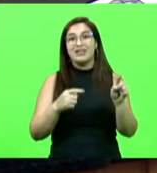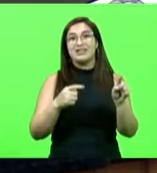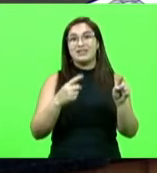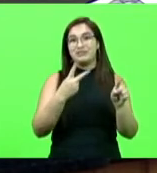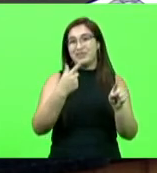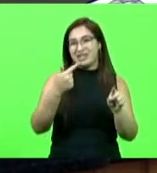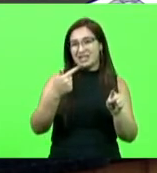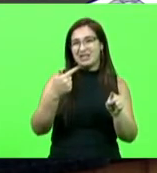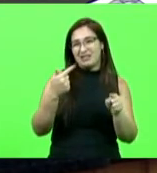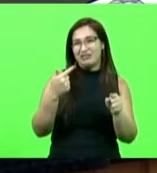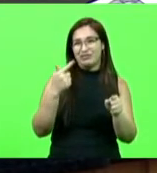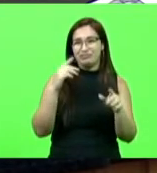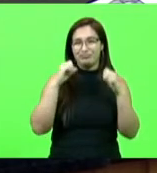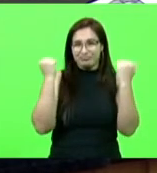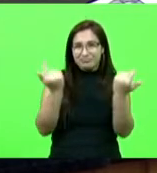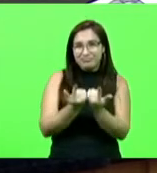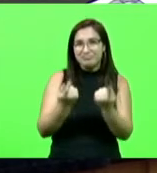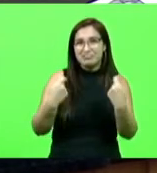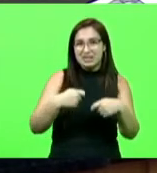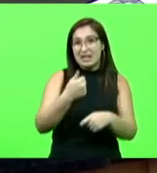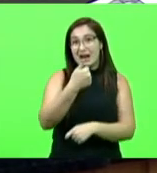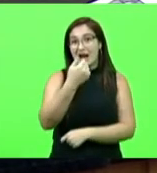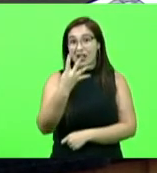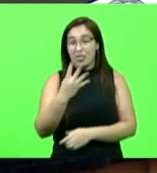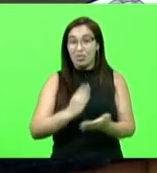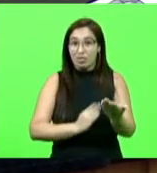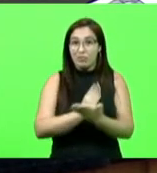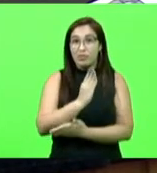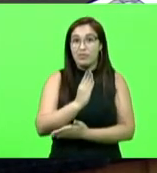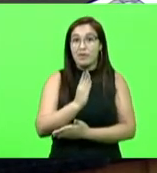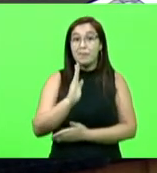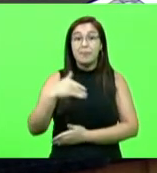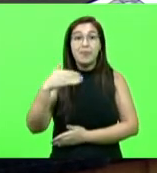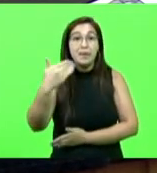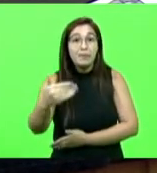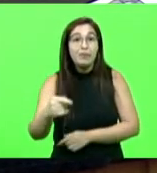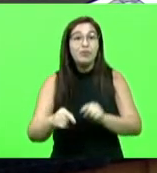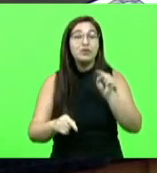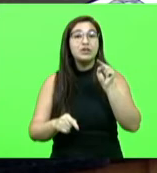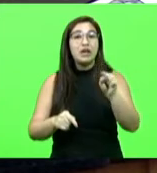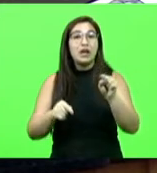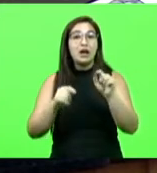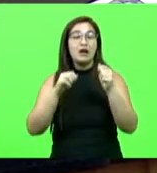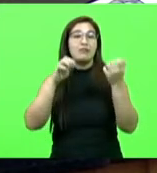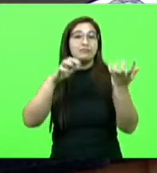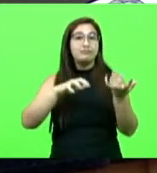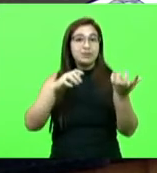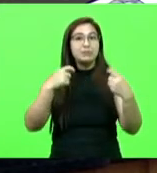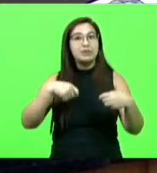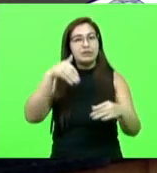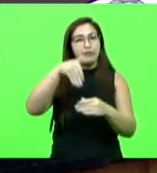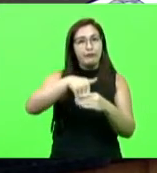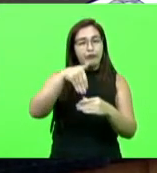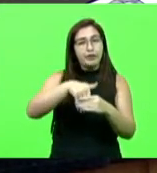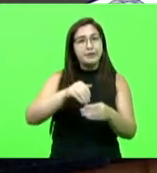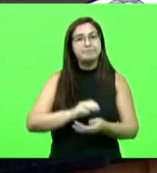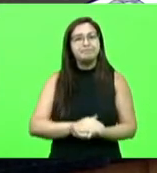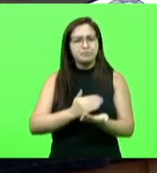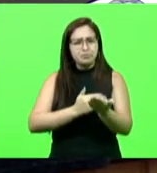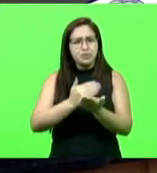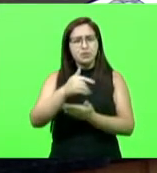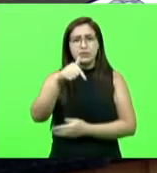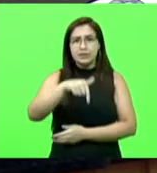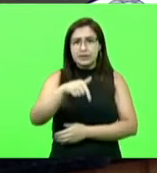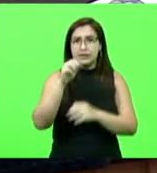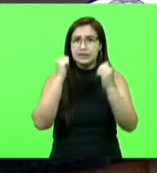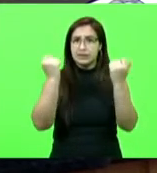o Congresso, então, tem que enfrentar e votar o tema. Quando isso começou aqui nessa Assembleia Legislativa,